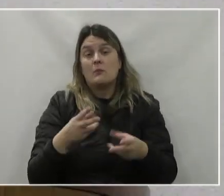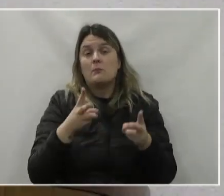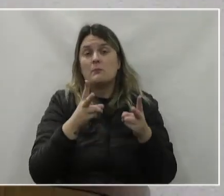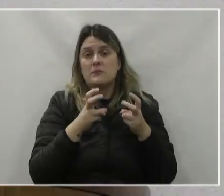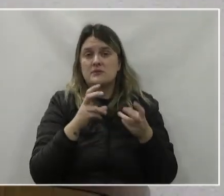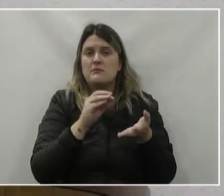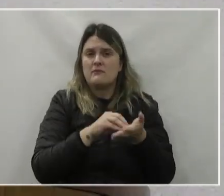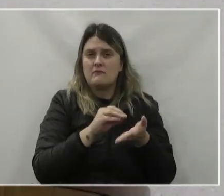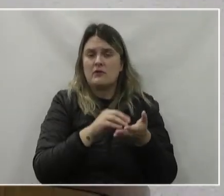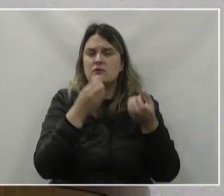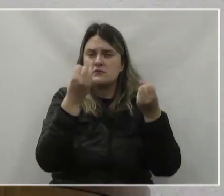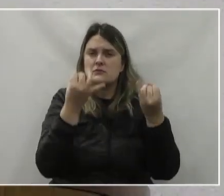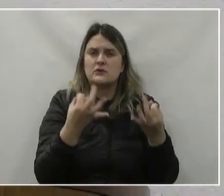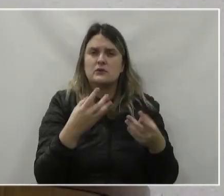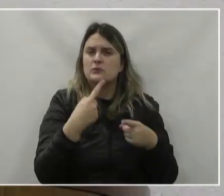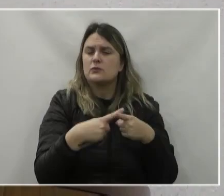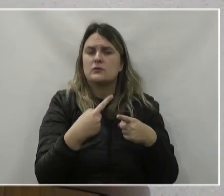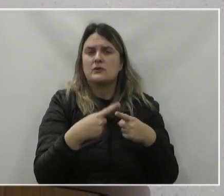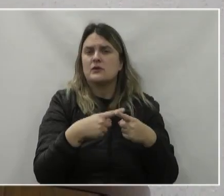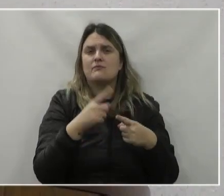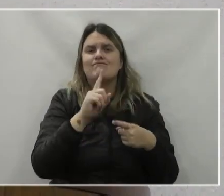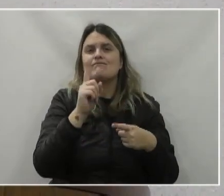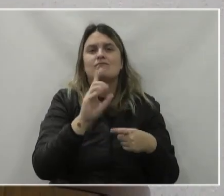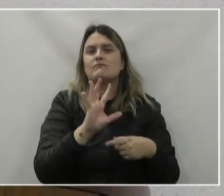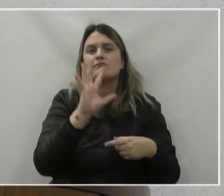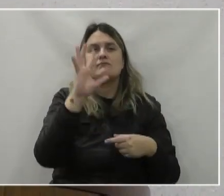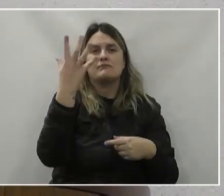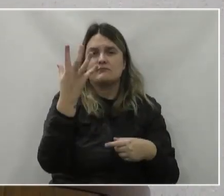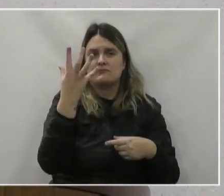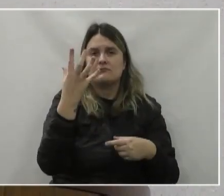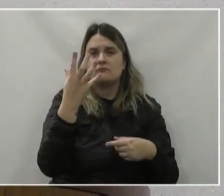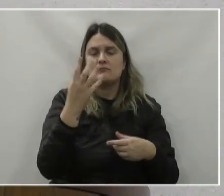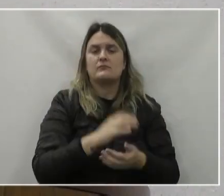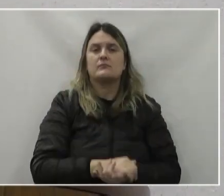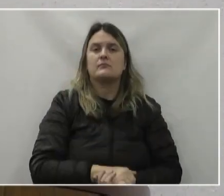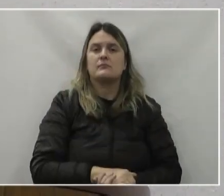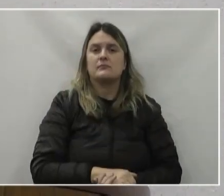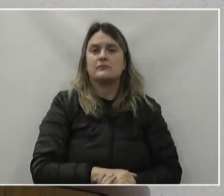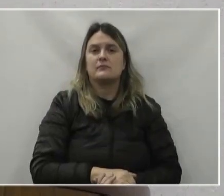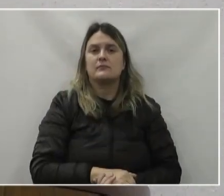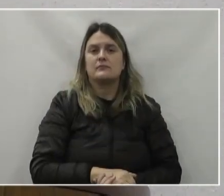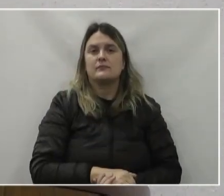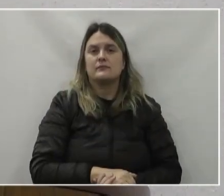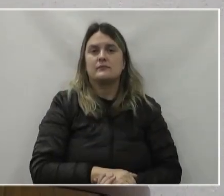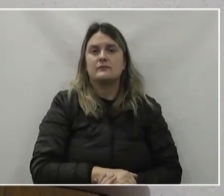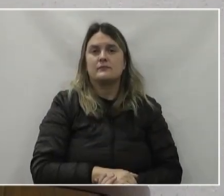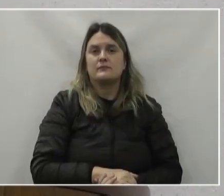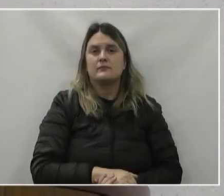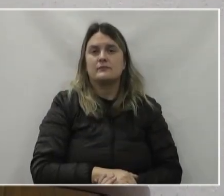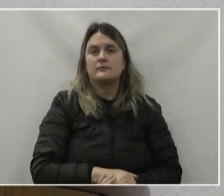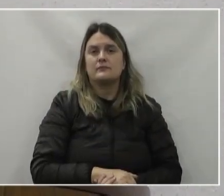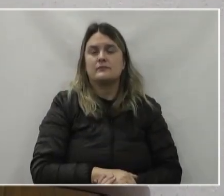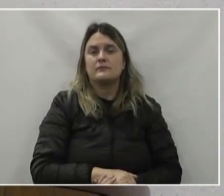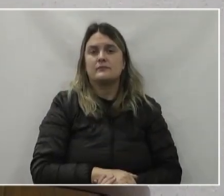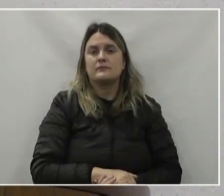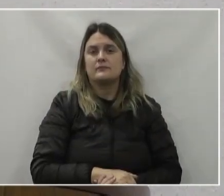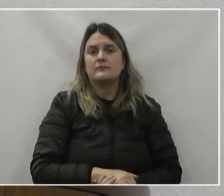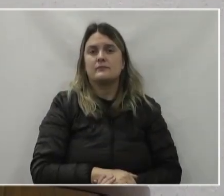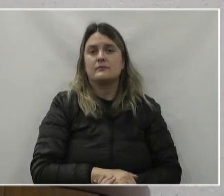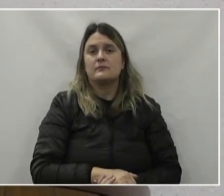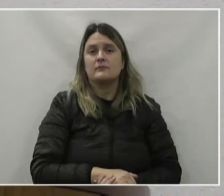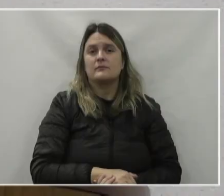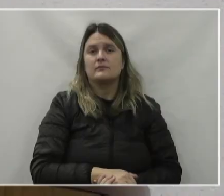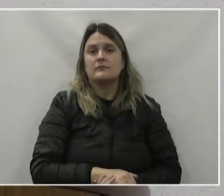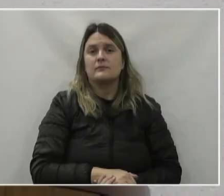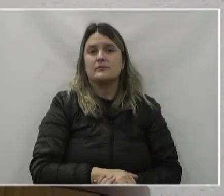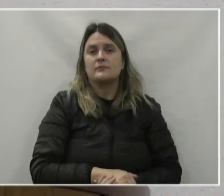Né, vou justificar por que isso acaba não acontecendo, a razão disso não acontecer, né, num momento